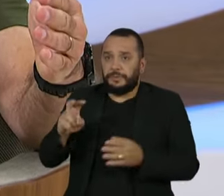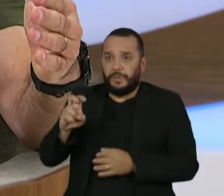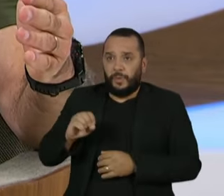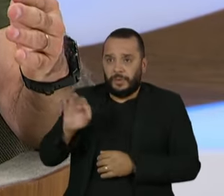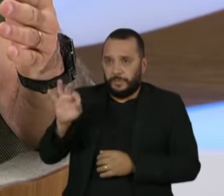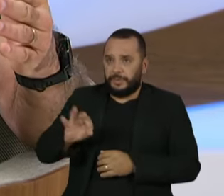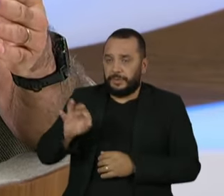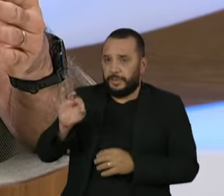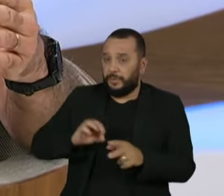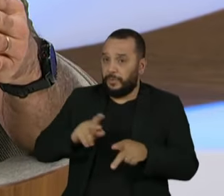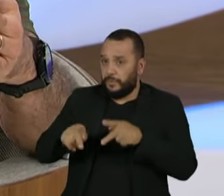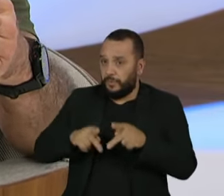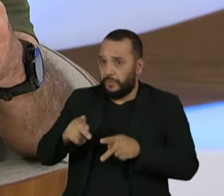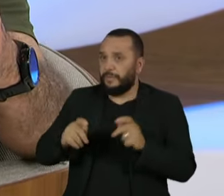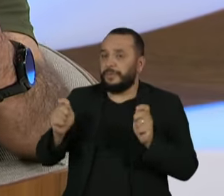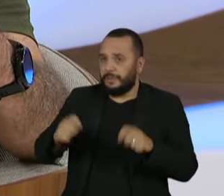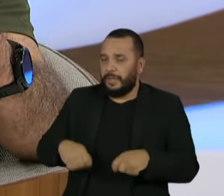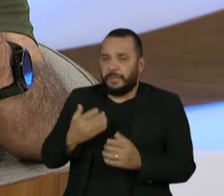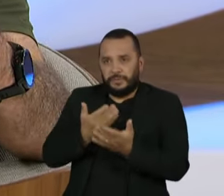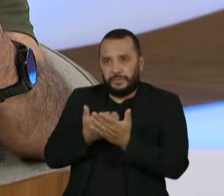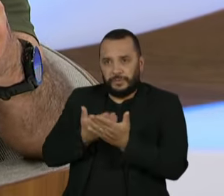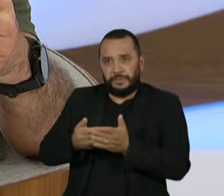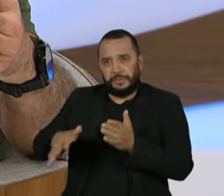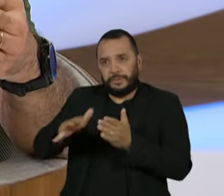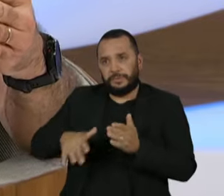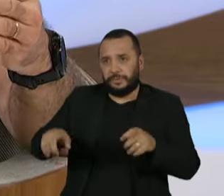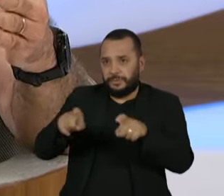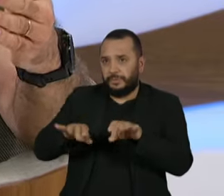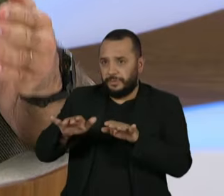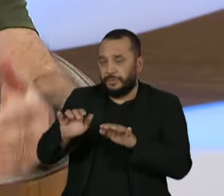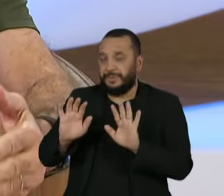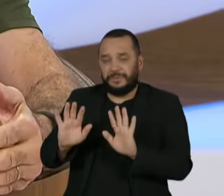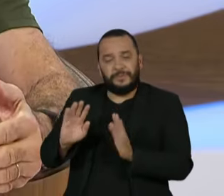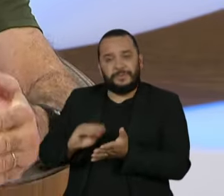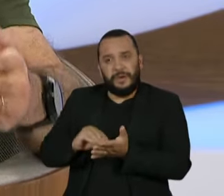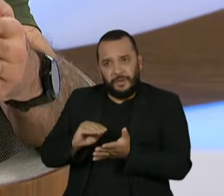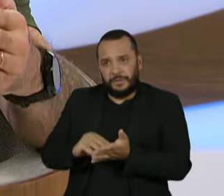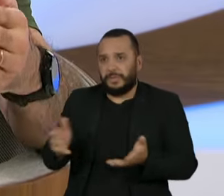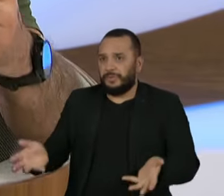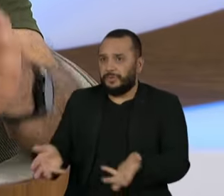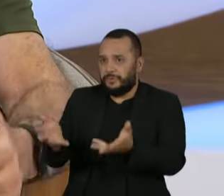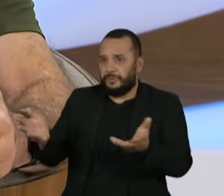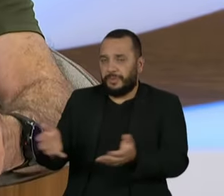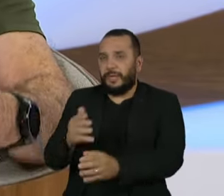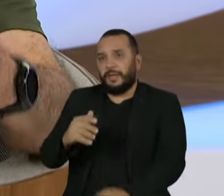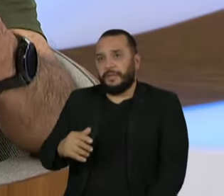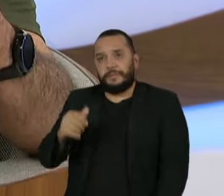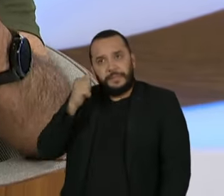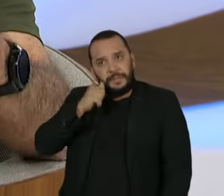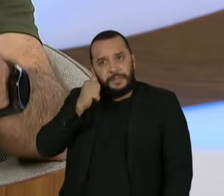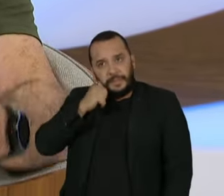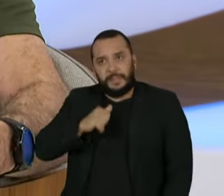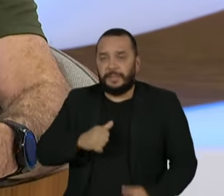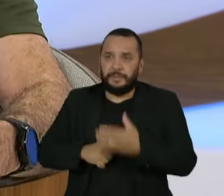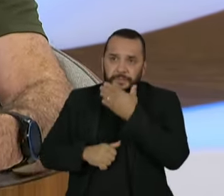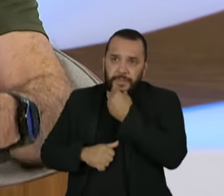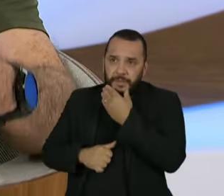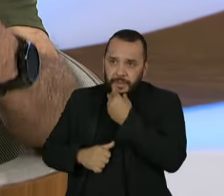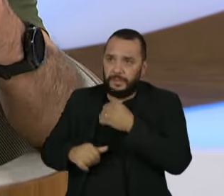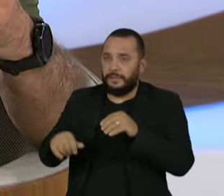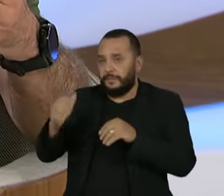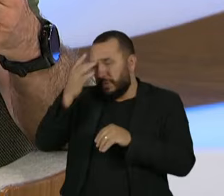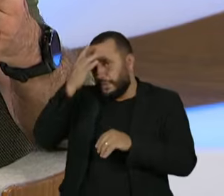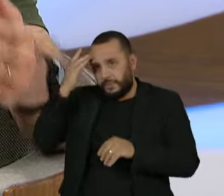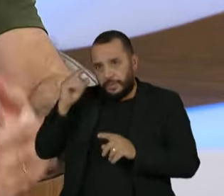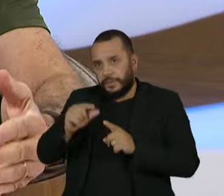população potencial que poderia estudar computação porque a gente não estimula meninos meninas pessoas da Periferia